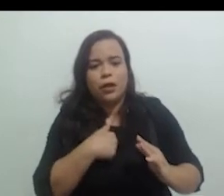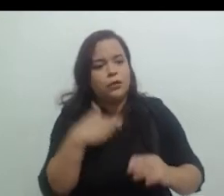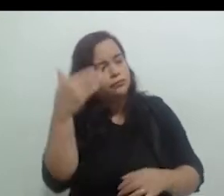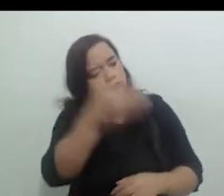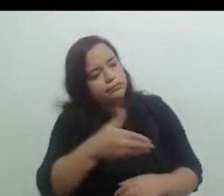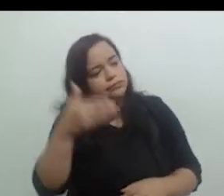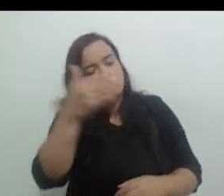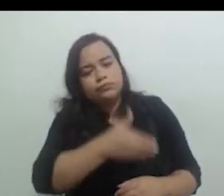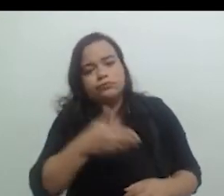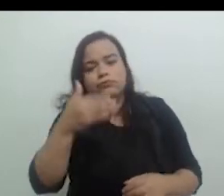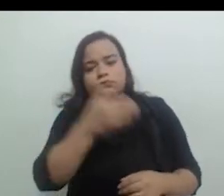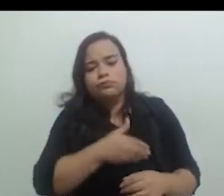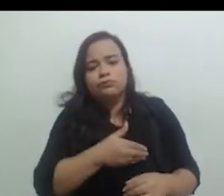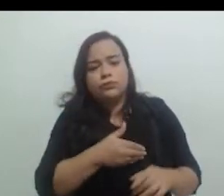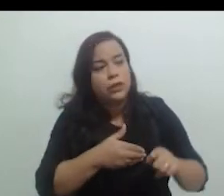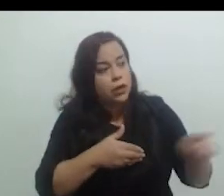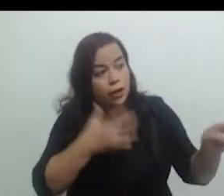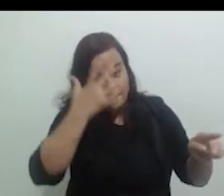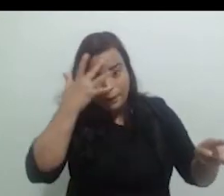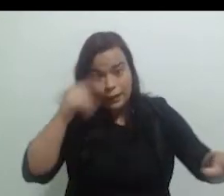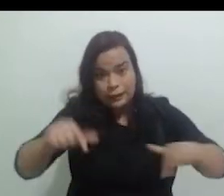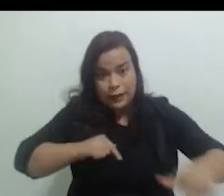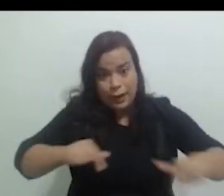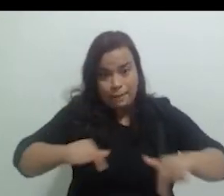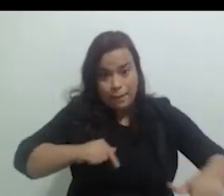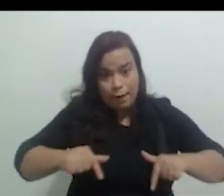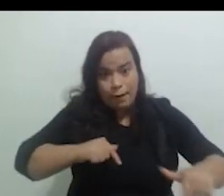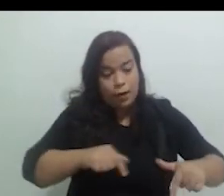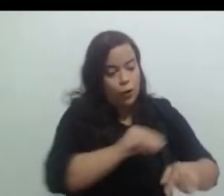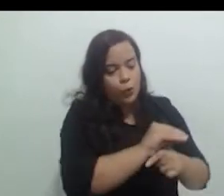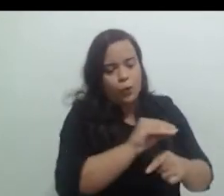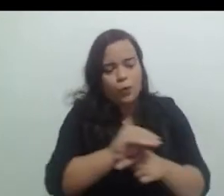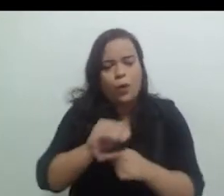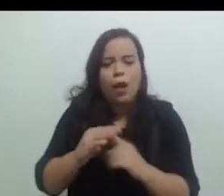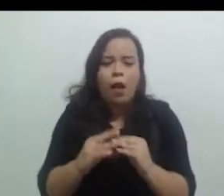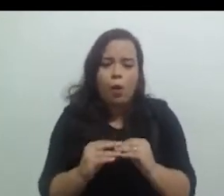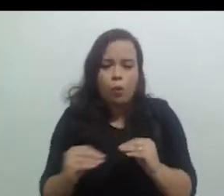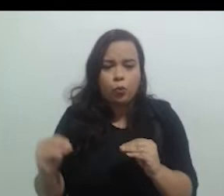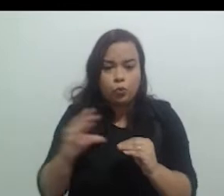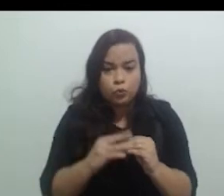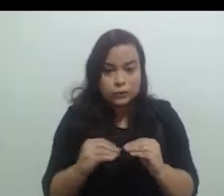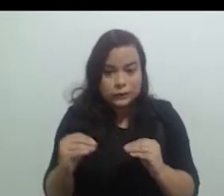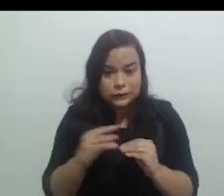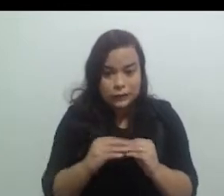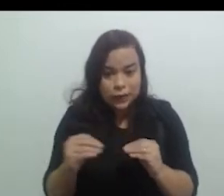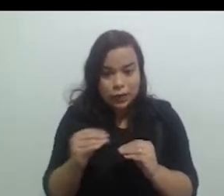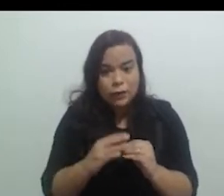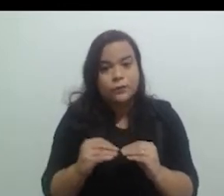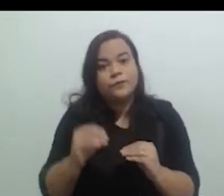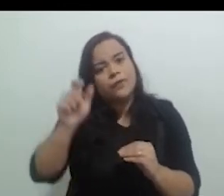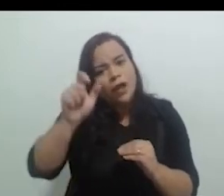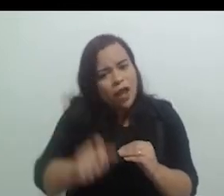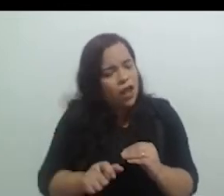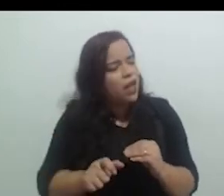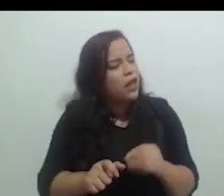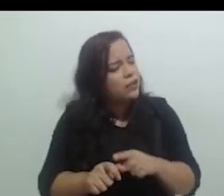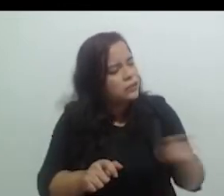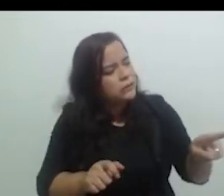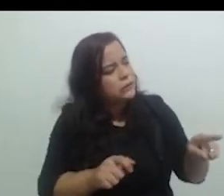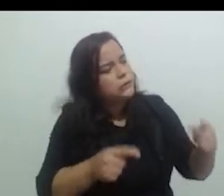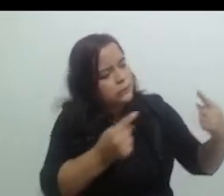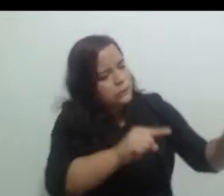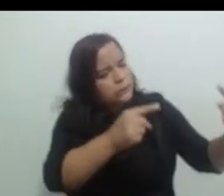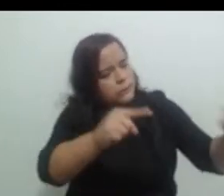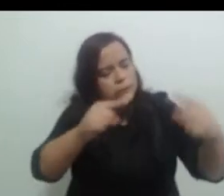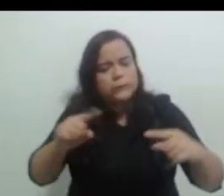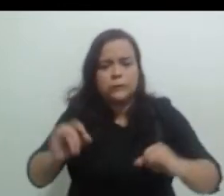algodão. E, ao fim de cada safra, descontava o valor das mercadorias consumidas por eles em